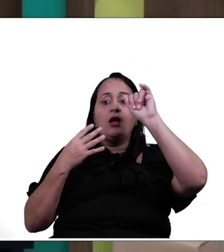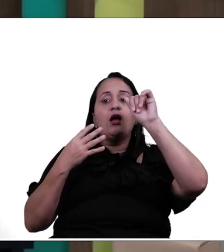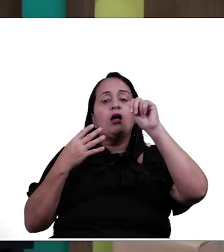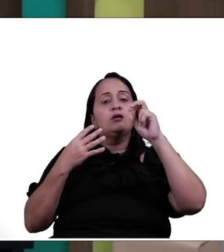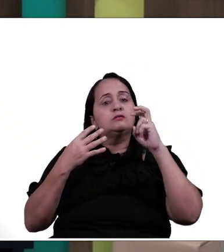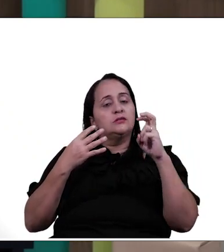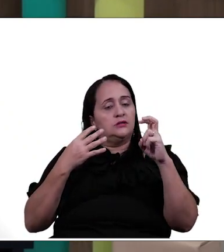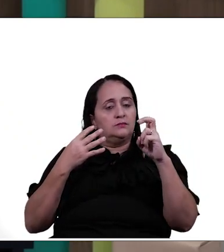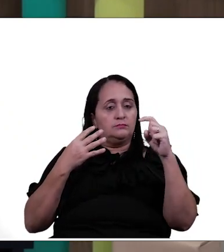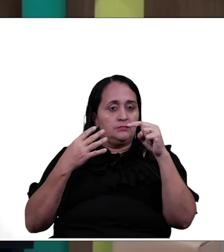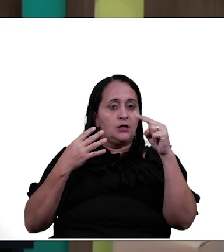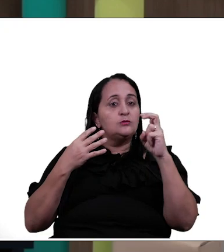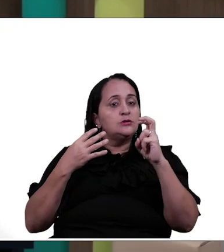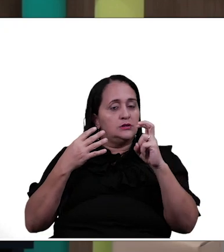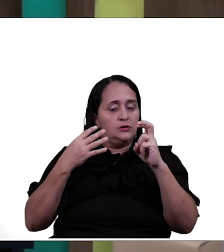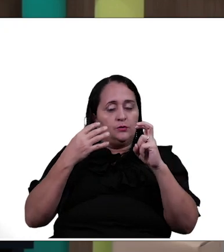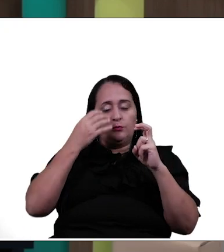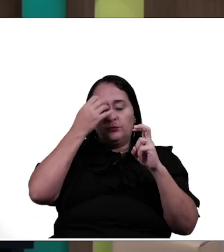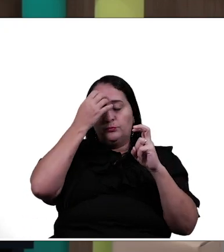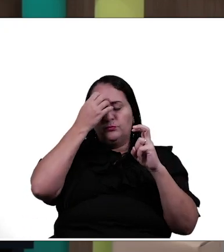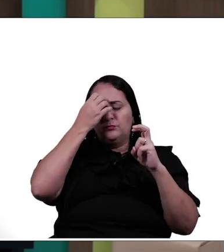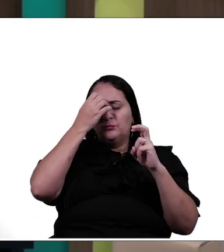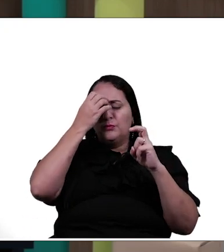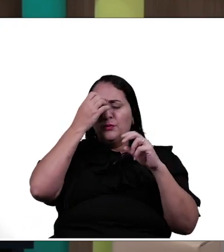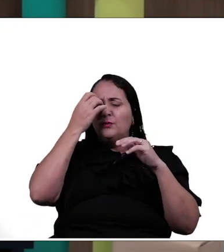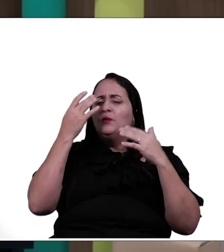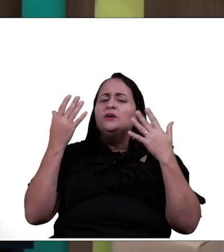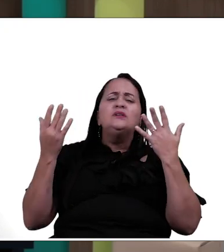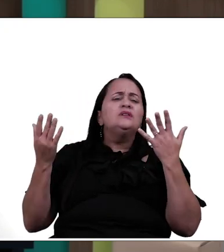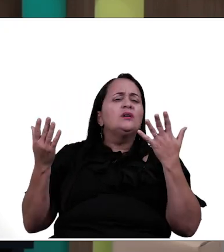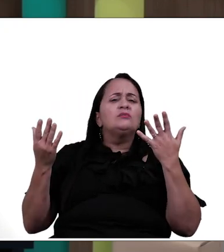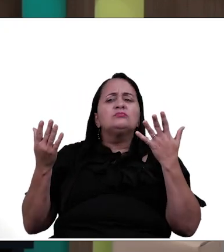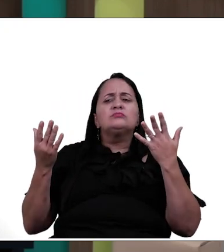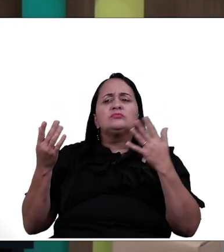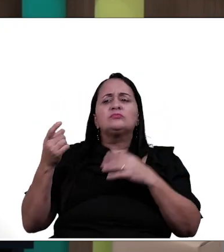1,5 é o nosso primeiro exemplo.